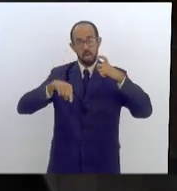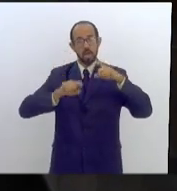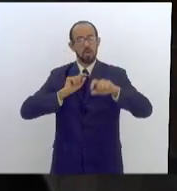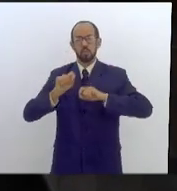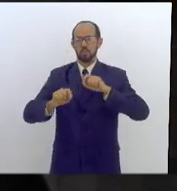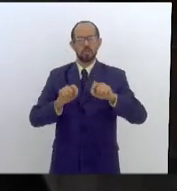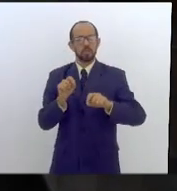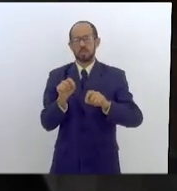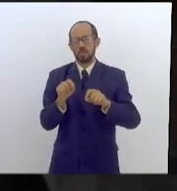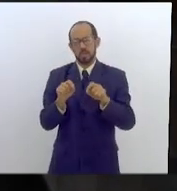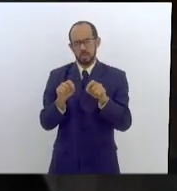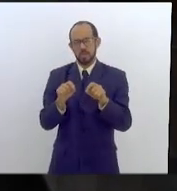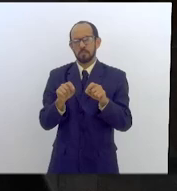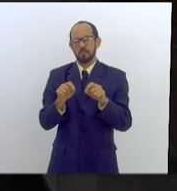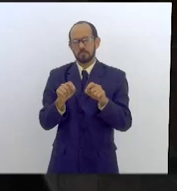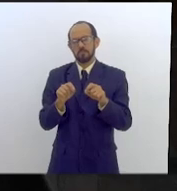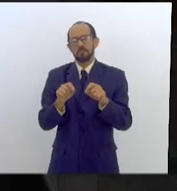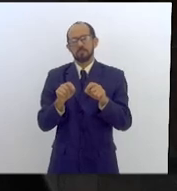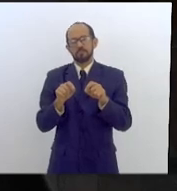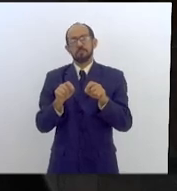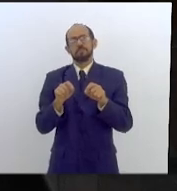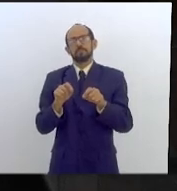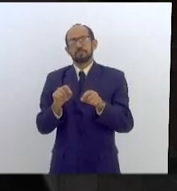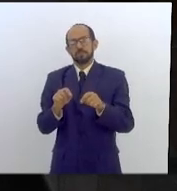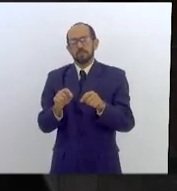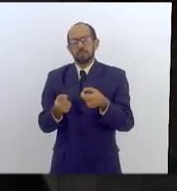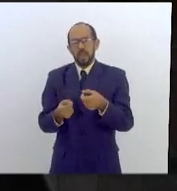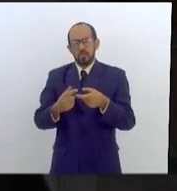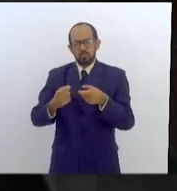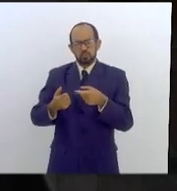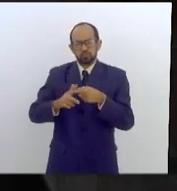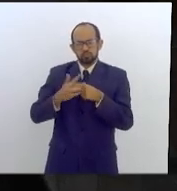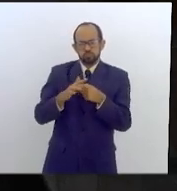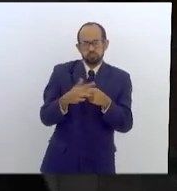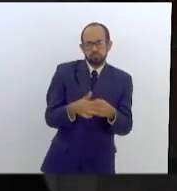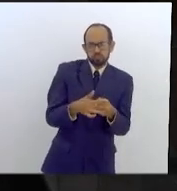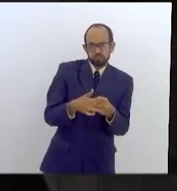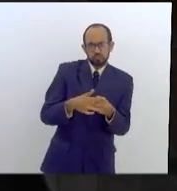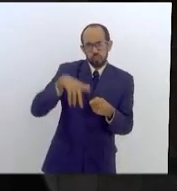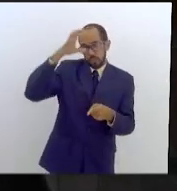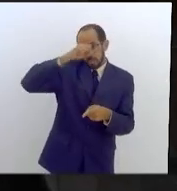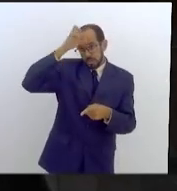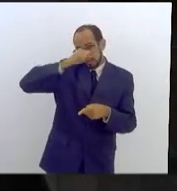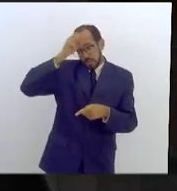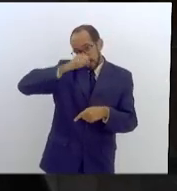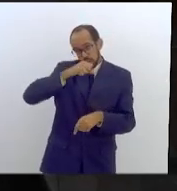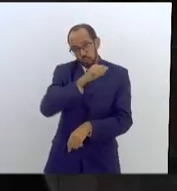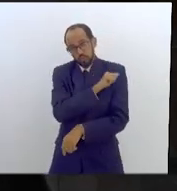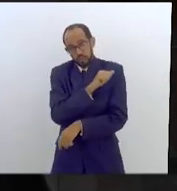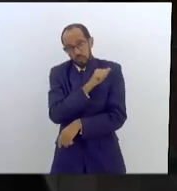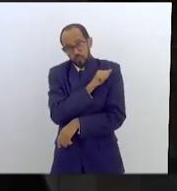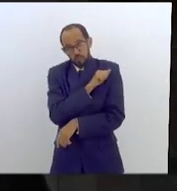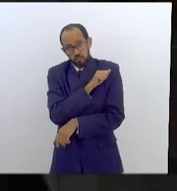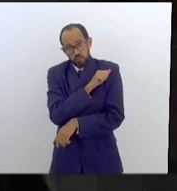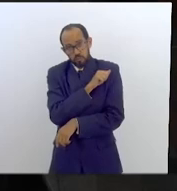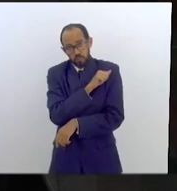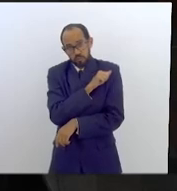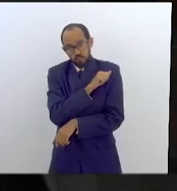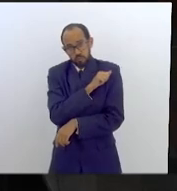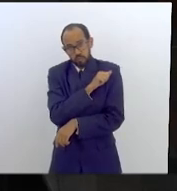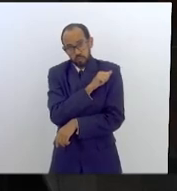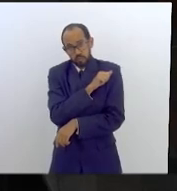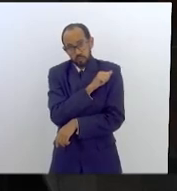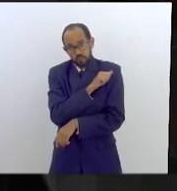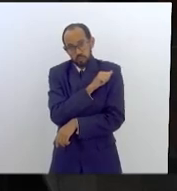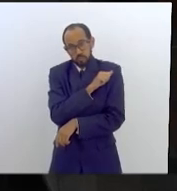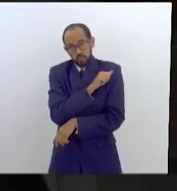tenho dúvida nesse momento tem que ser a recuperação das aprendizagens dos alunos né o quadro de